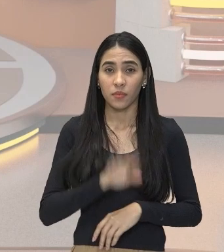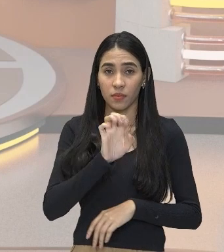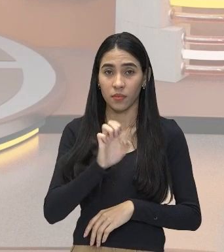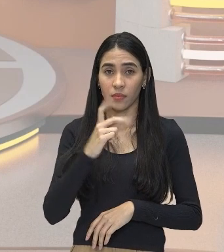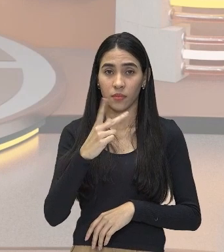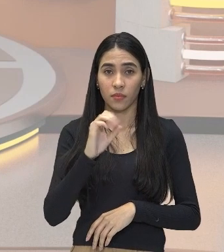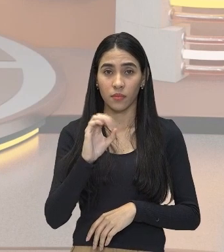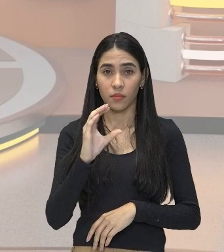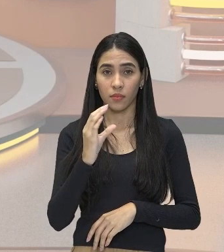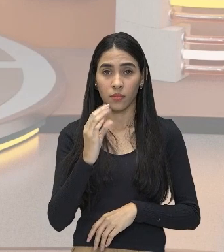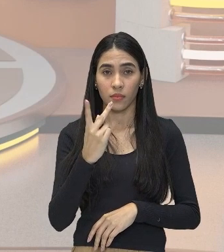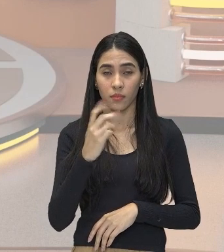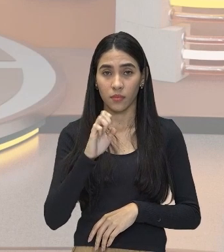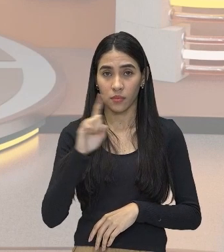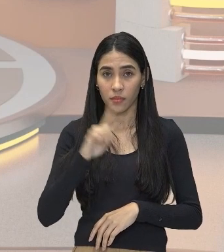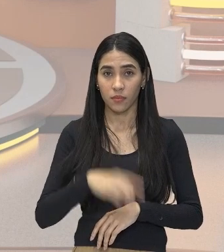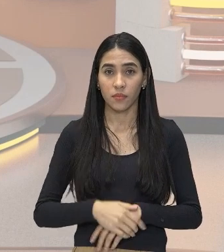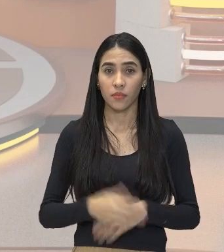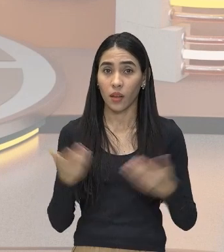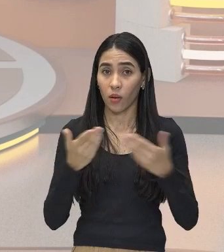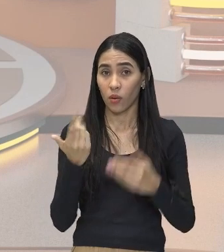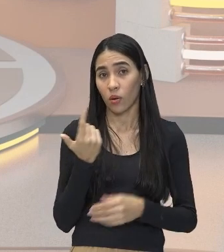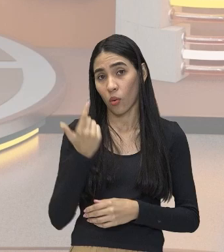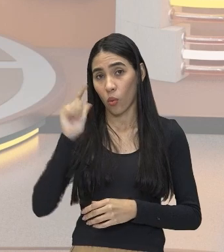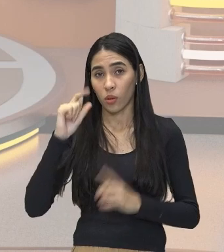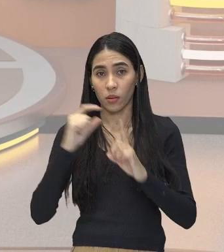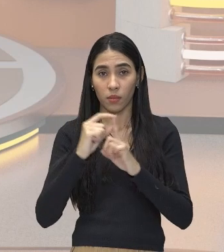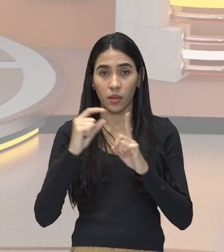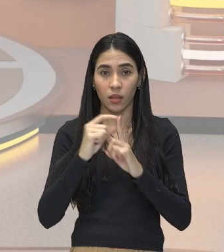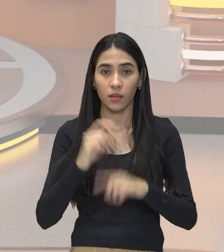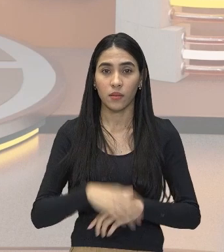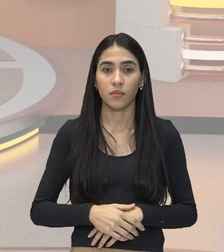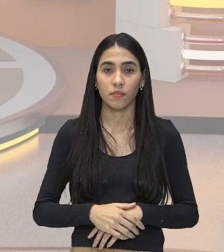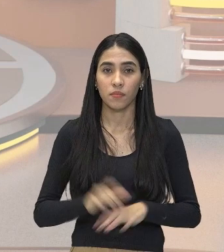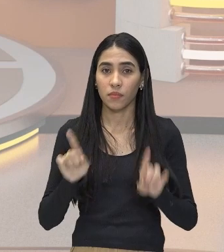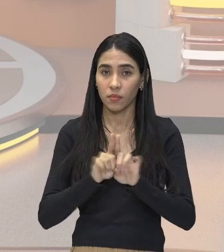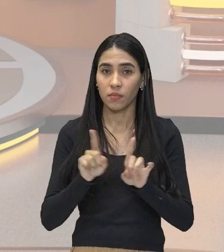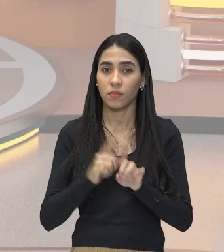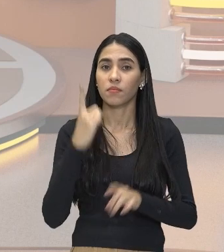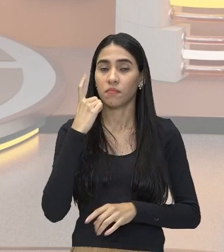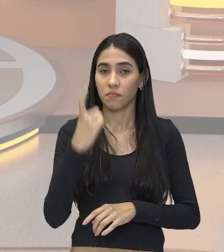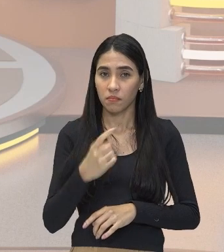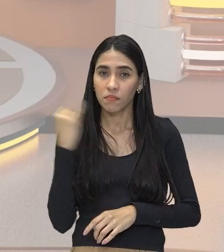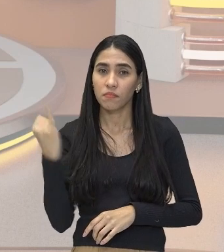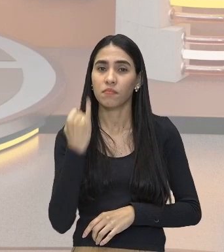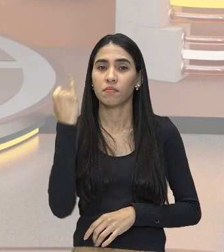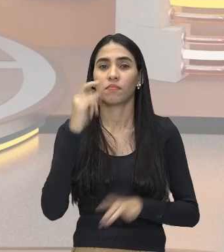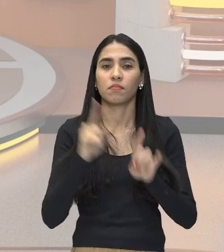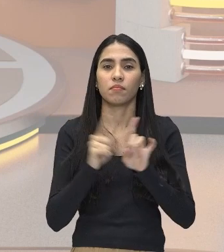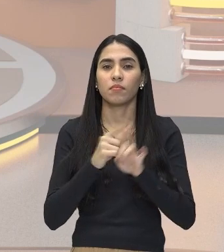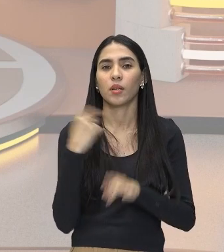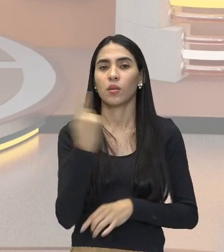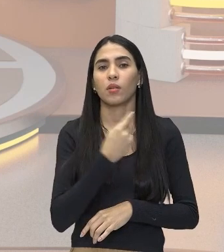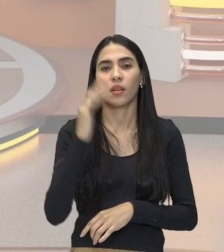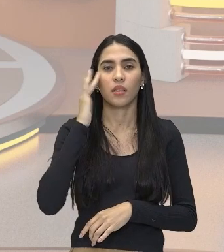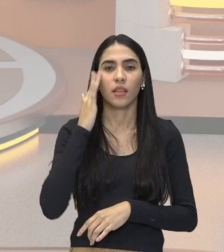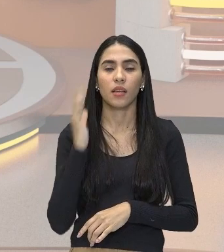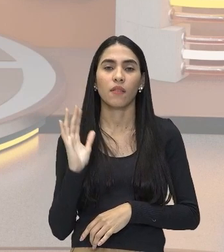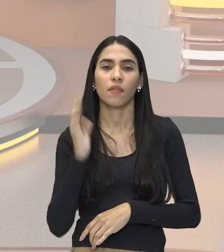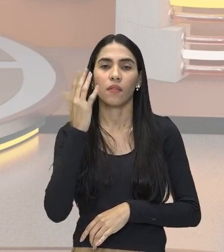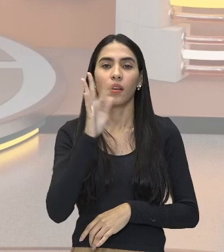Epoché? Agora vamos para uma outra palavrinha que também é muito, muito importante para entender a